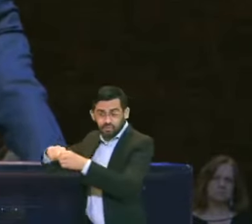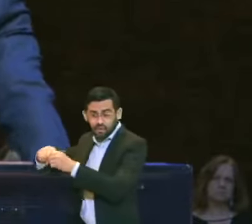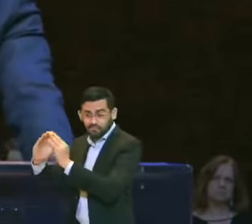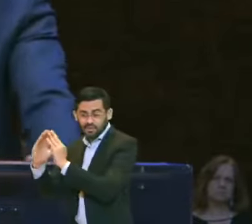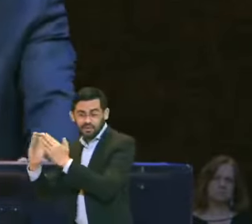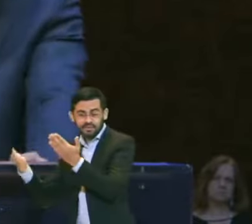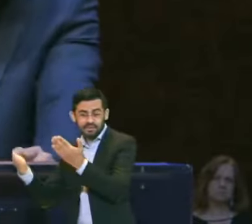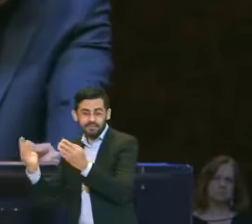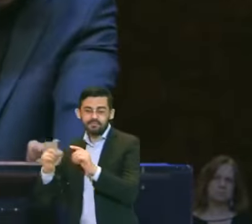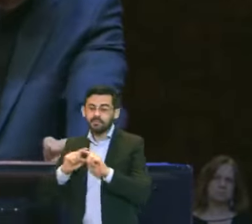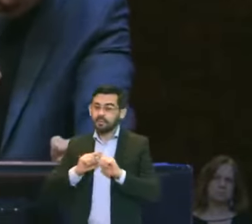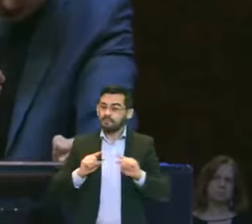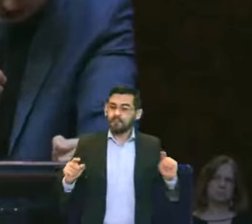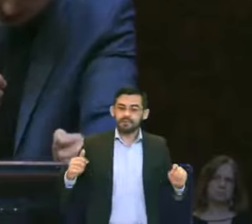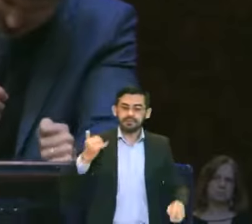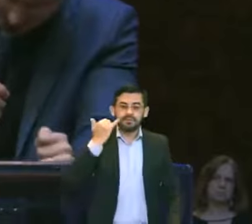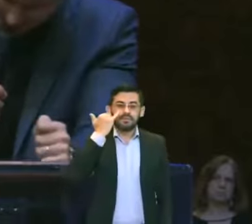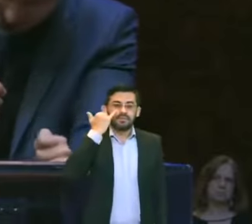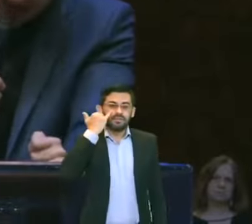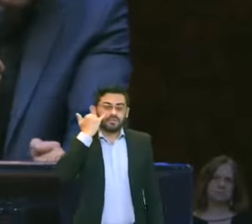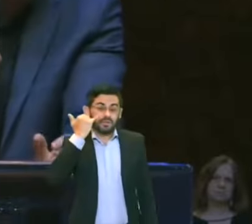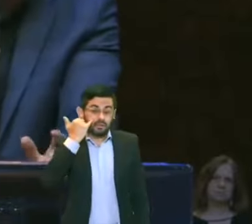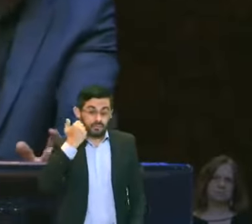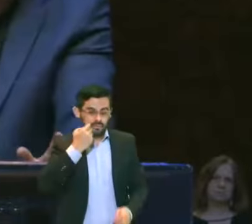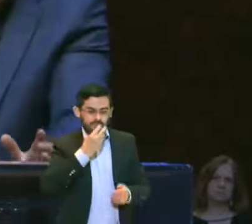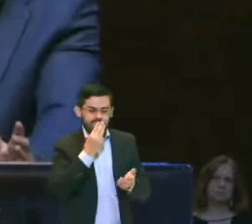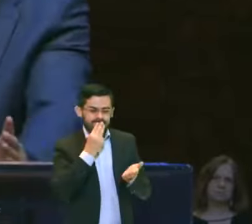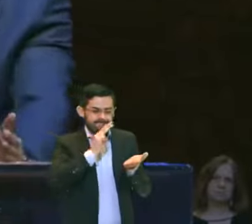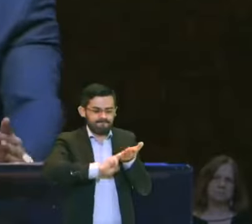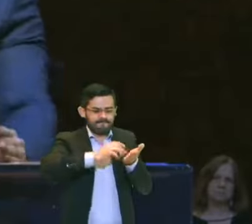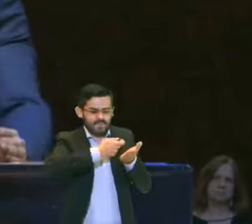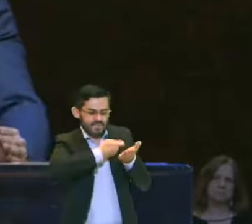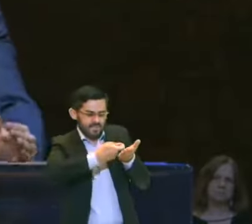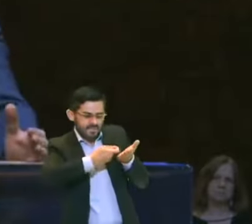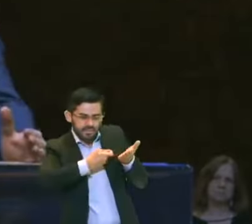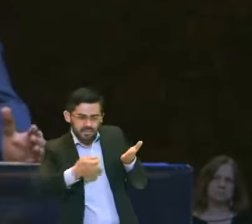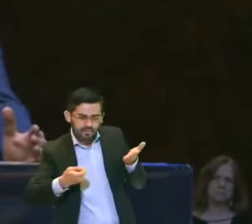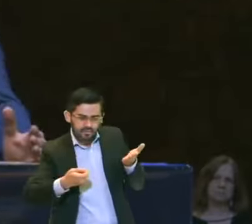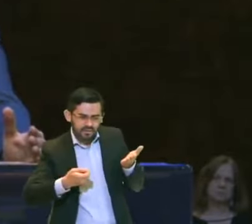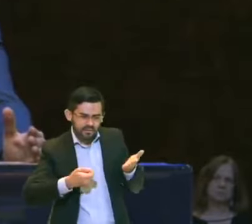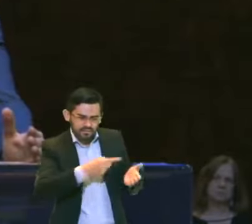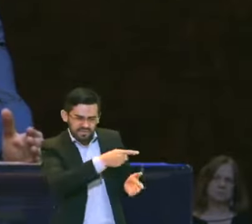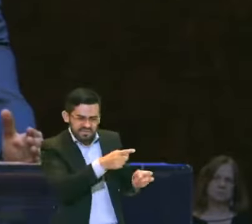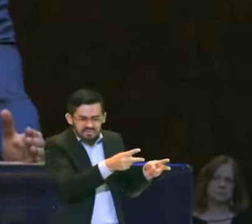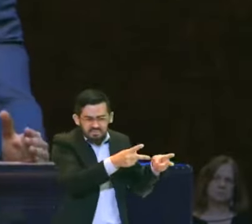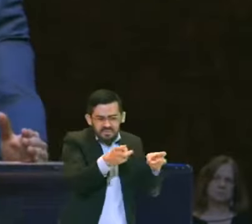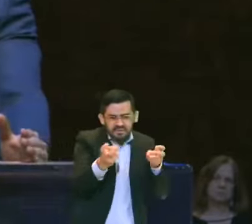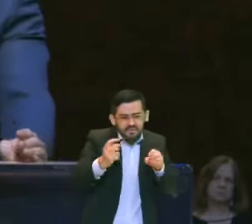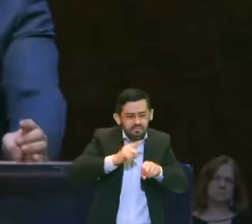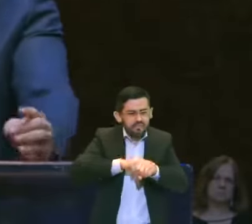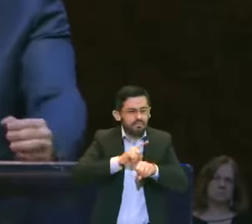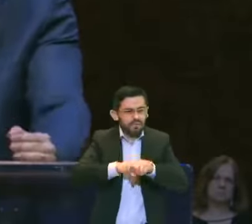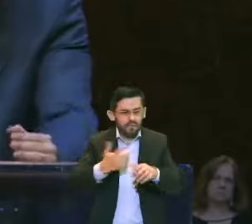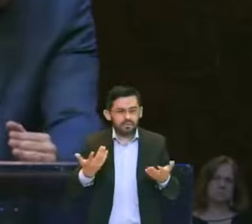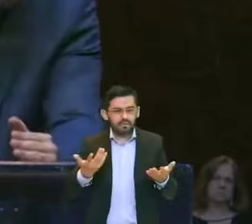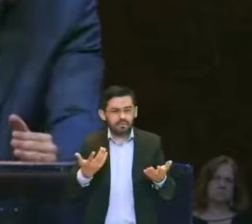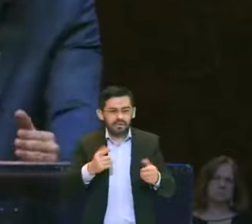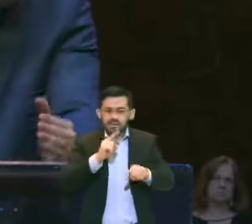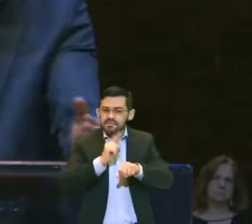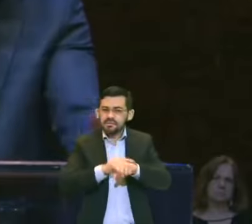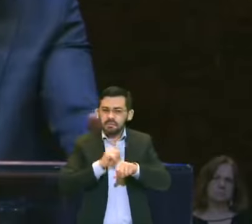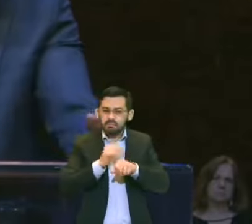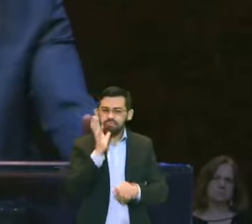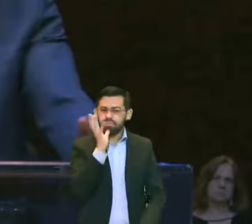E aí Jeremias escreve uma carta dizendo: não neguem a realidade. Esse tempo